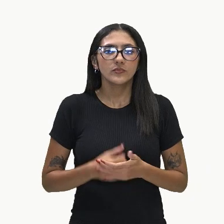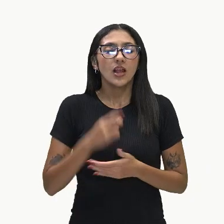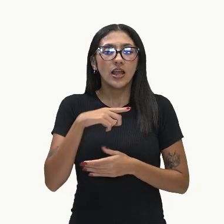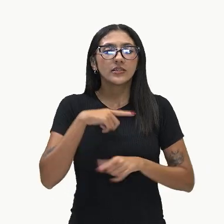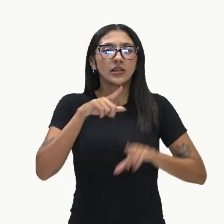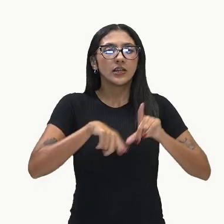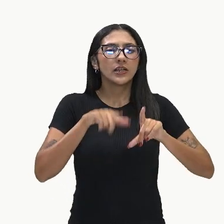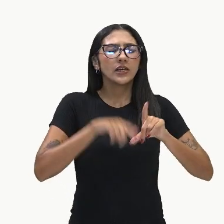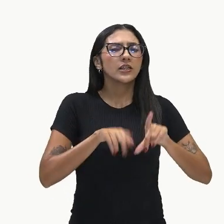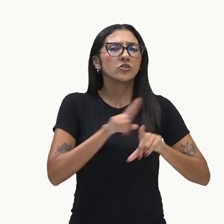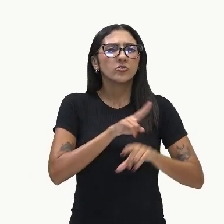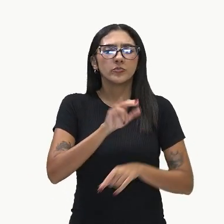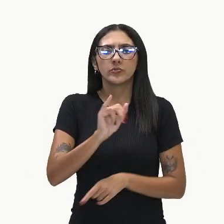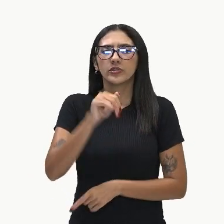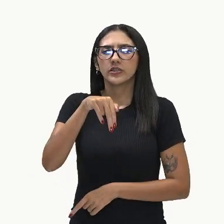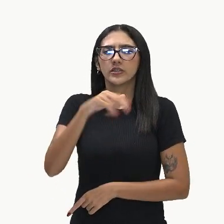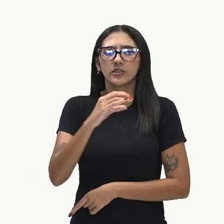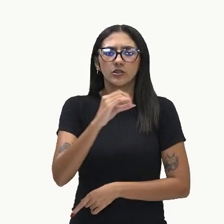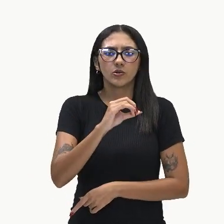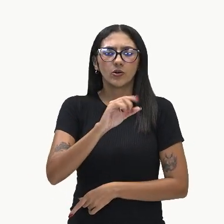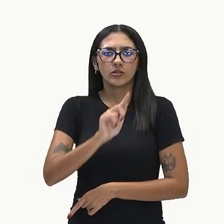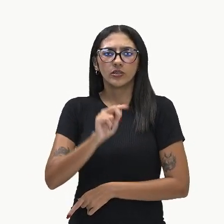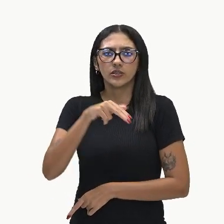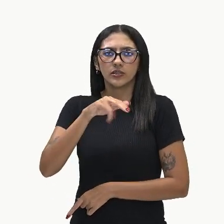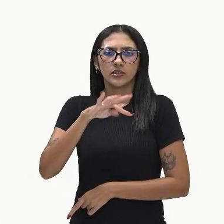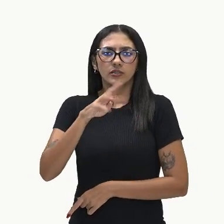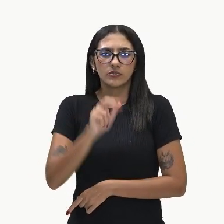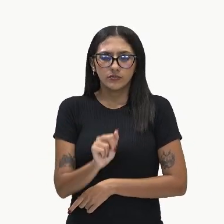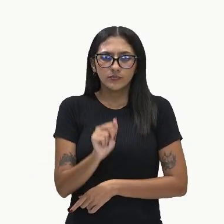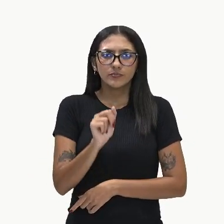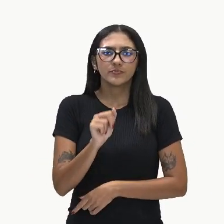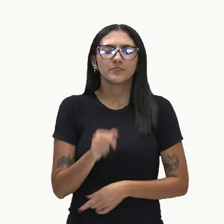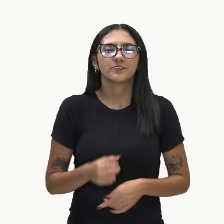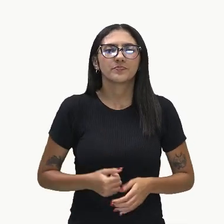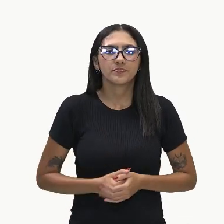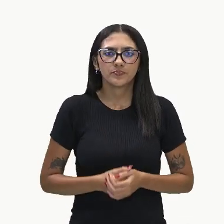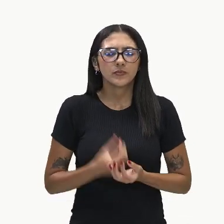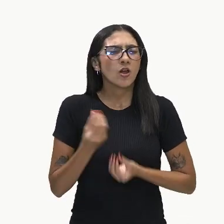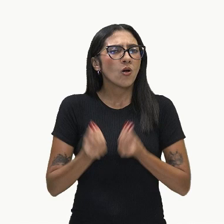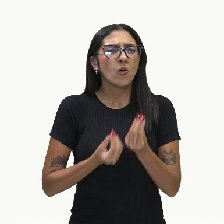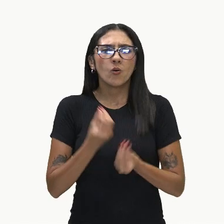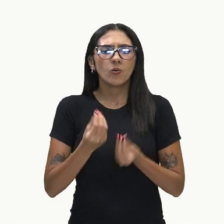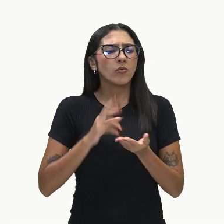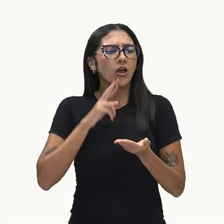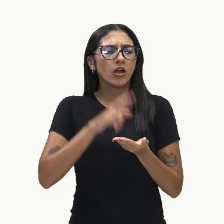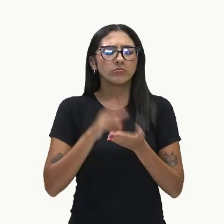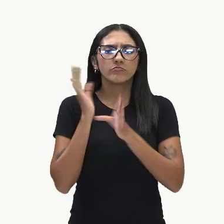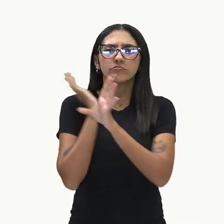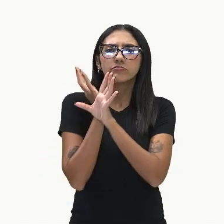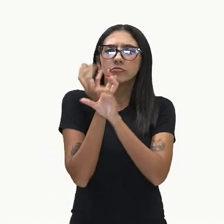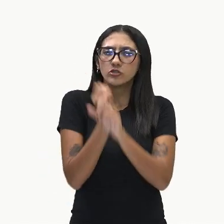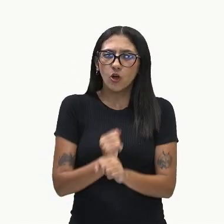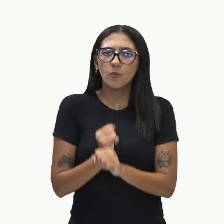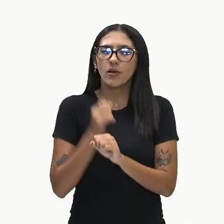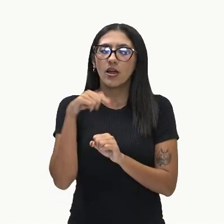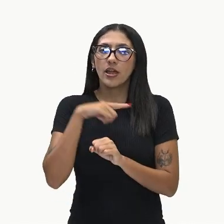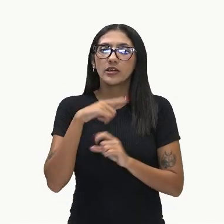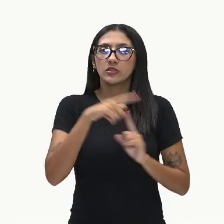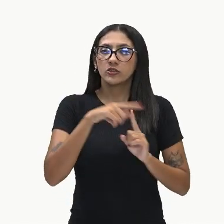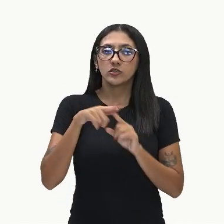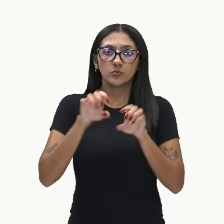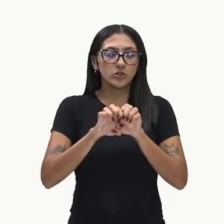chama de incógnita, tá bom? E aí, como resolver uma equação do primeiro grau com